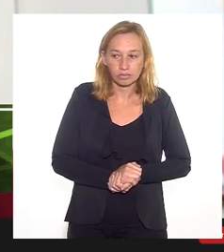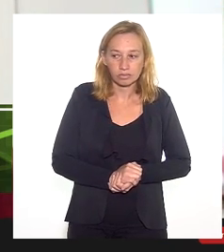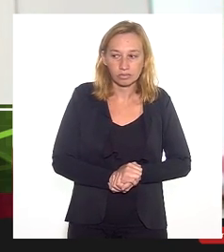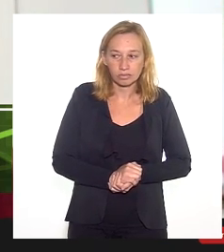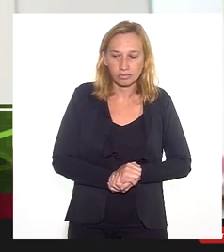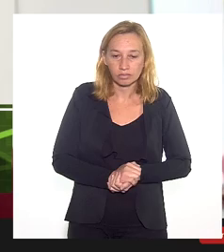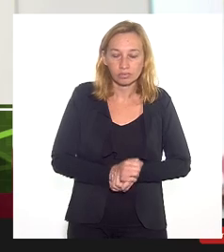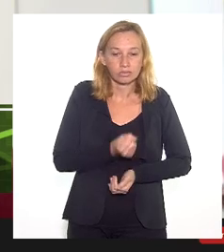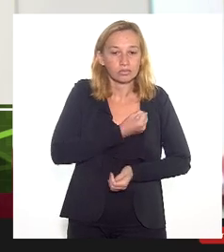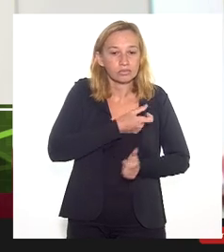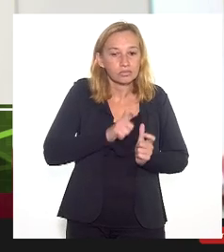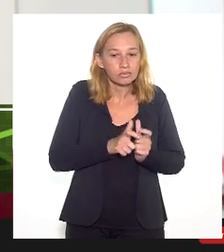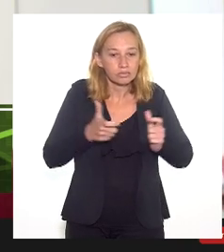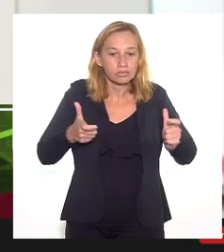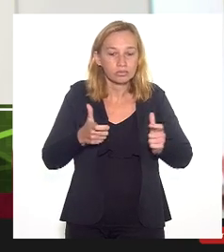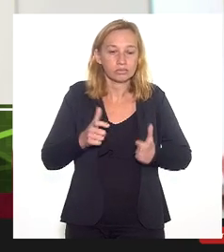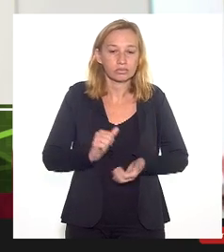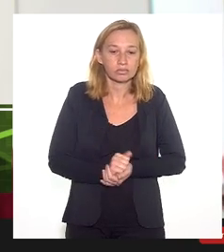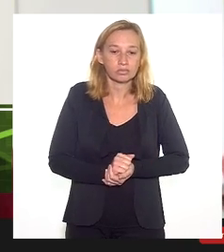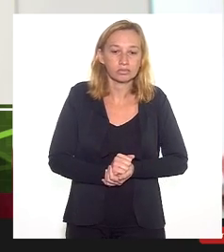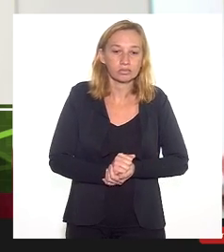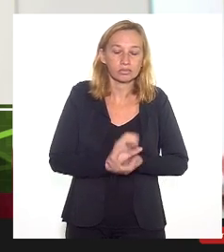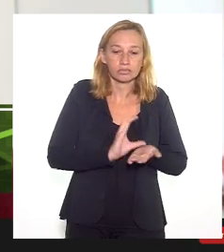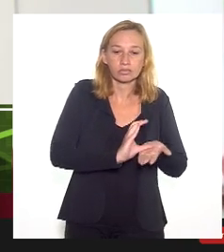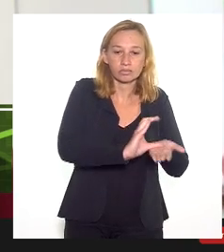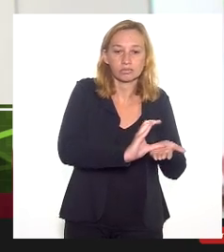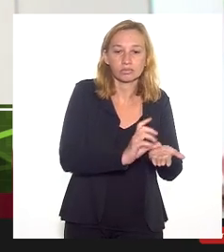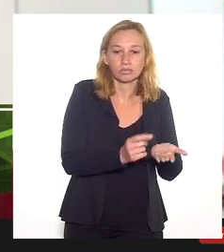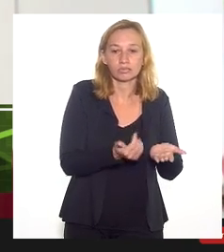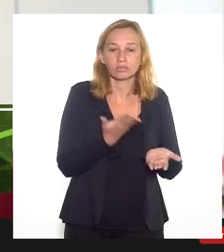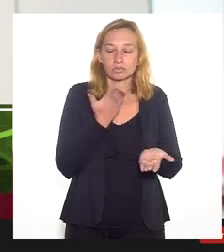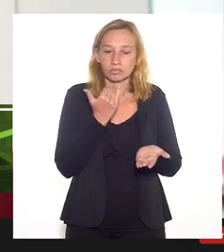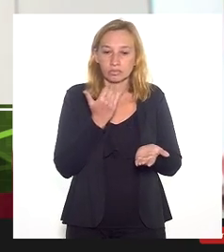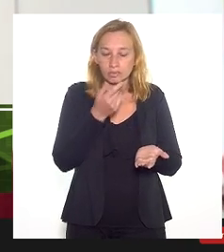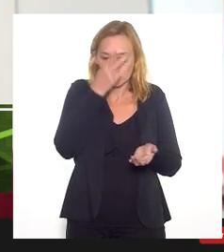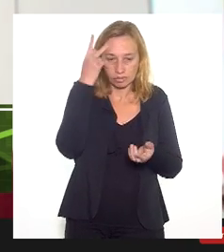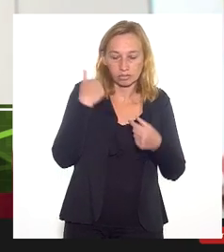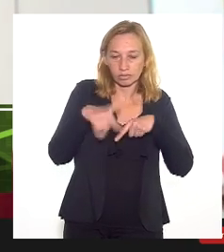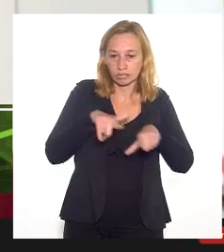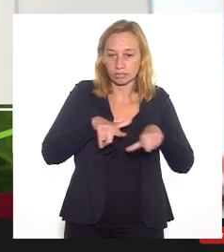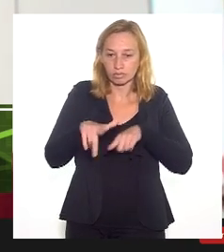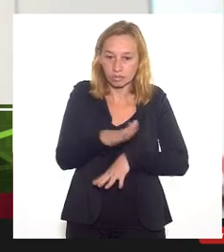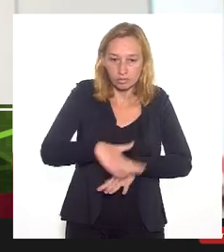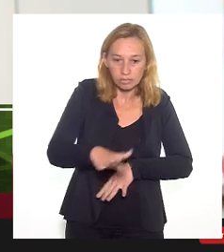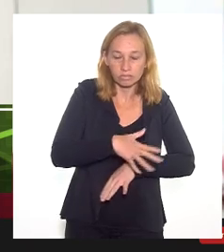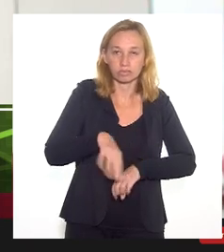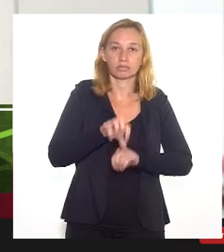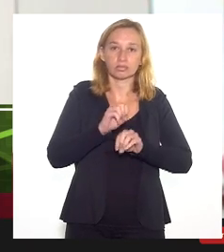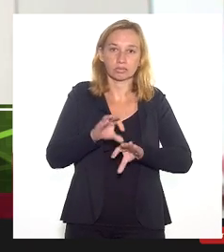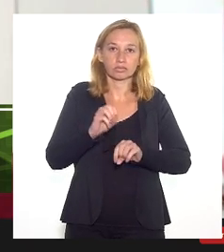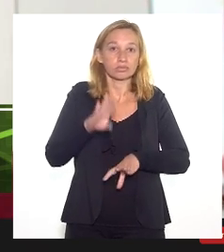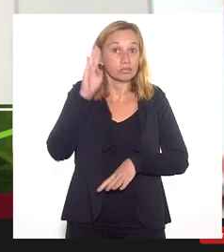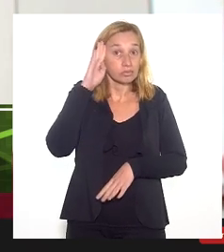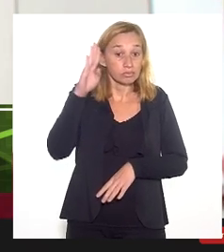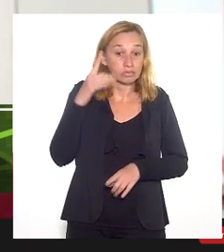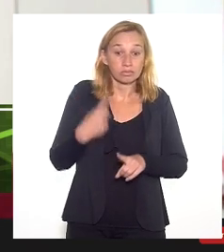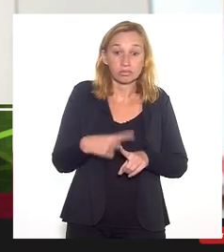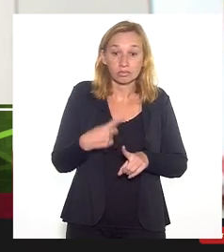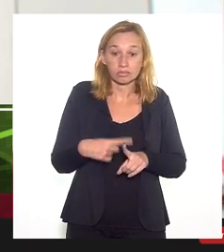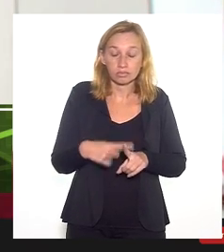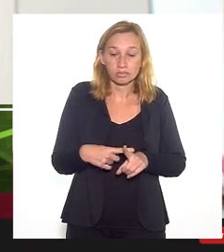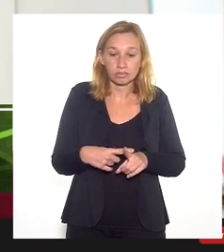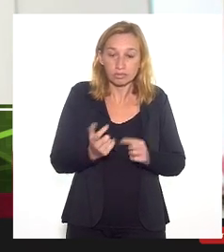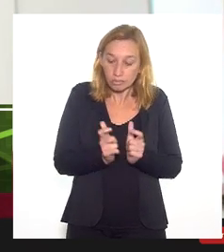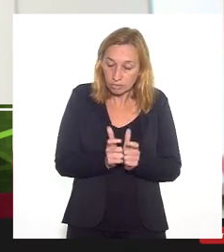um aumento no valor do auxílio alimentação dos trabalhadores tal qual aconteceu na educação isso é fundamental porque a gente vem de um período